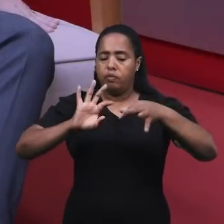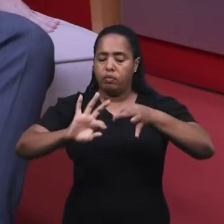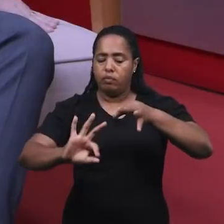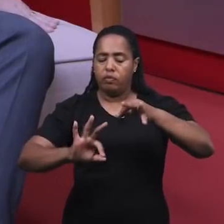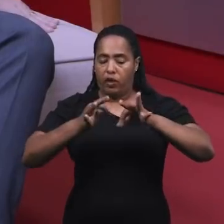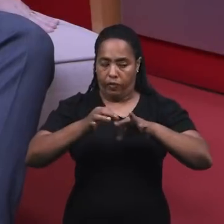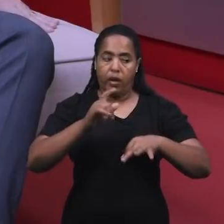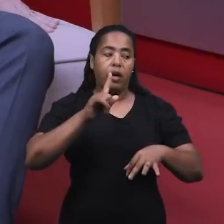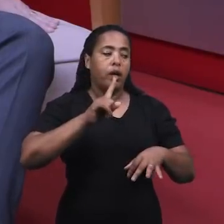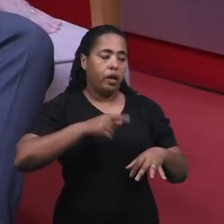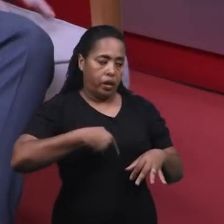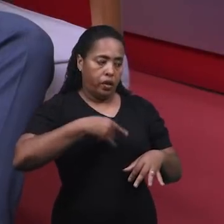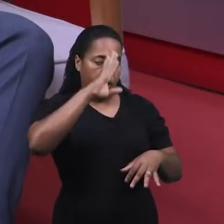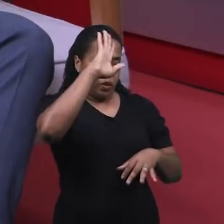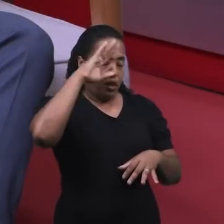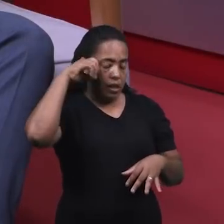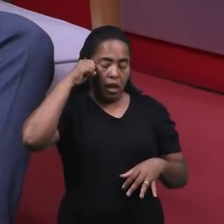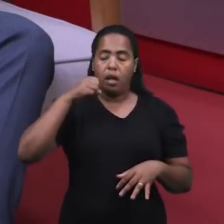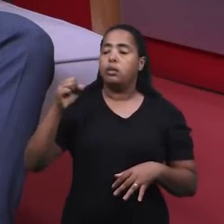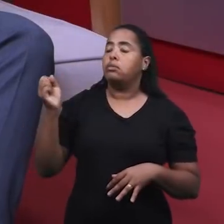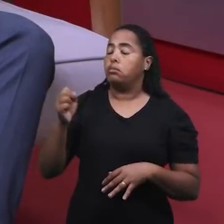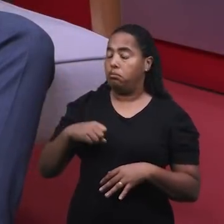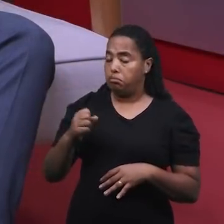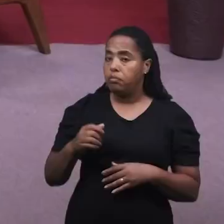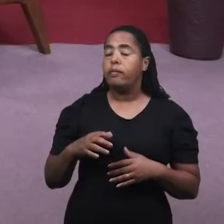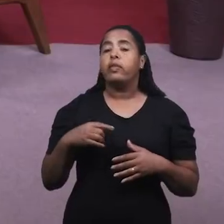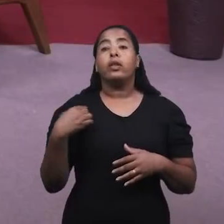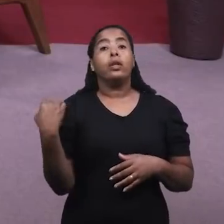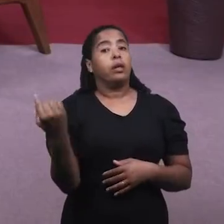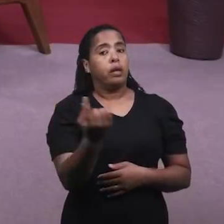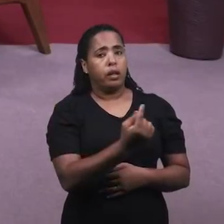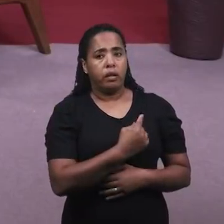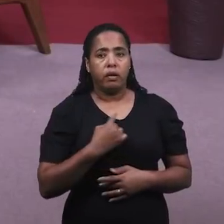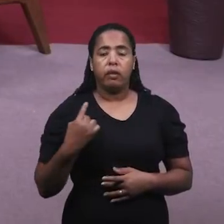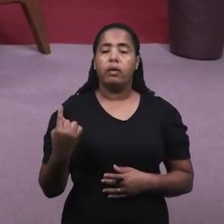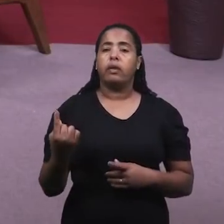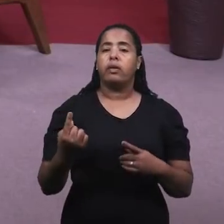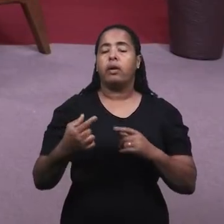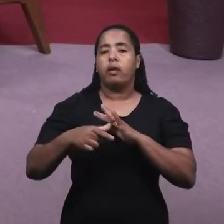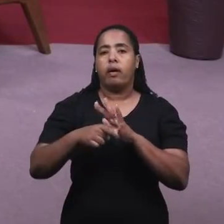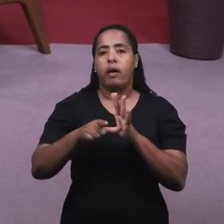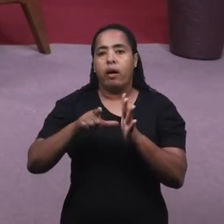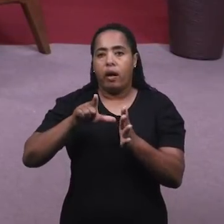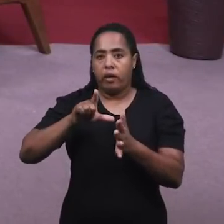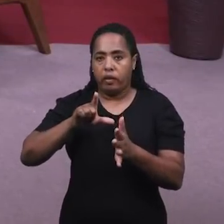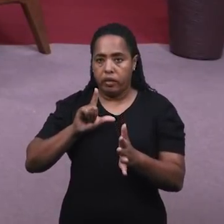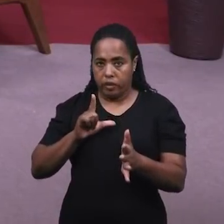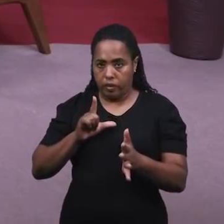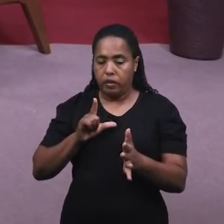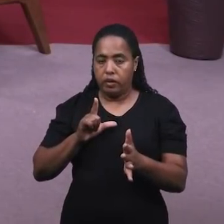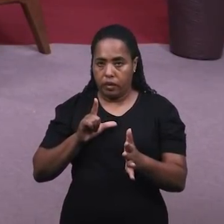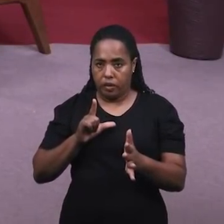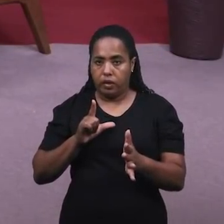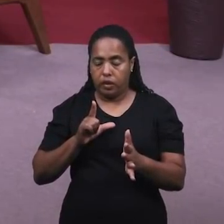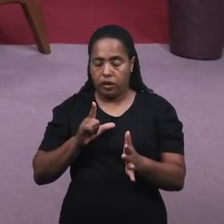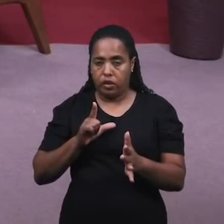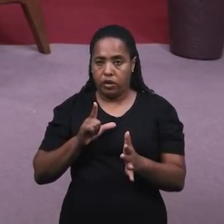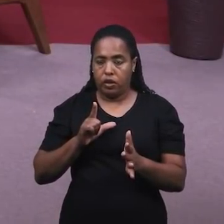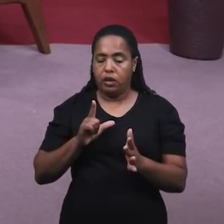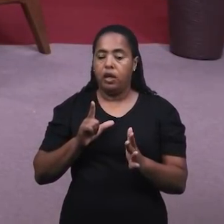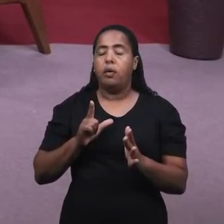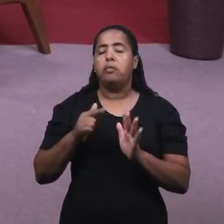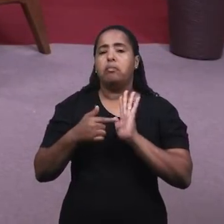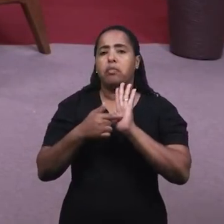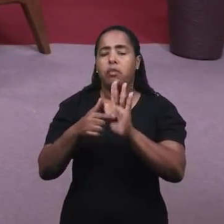Sérgio? Exatamente. Que nós até podemos, antes de entrar na parte